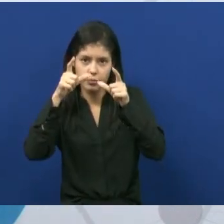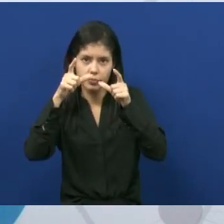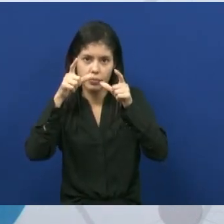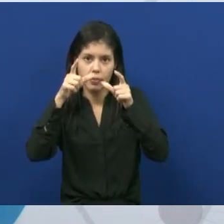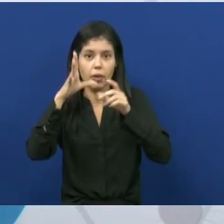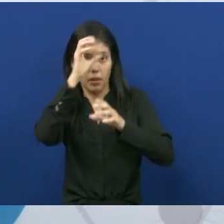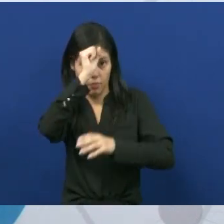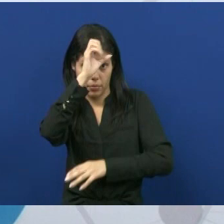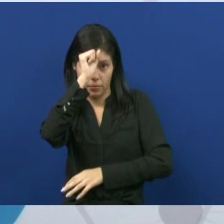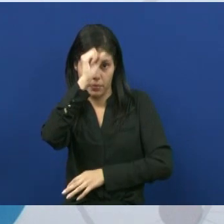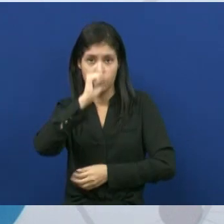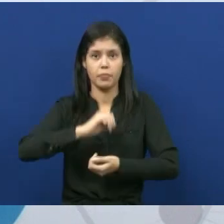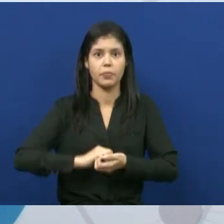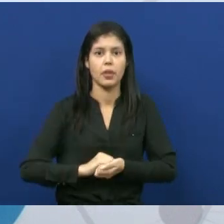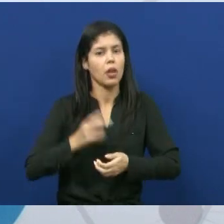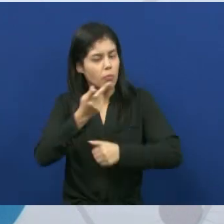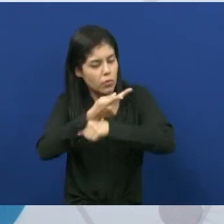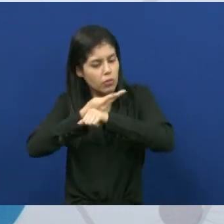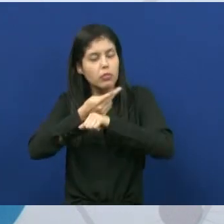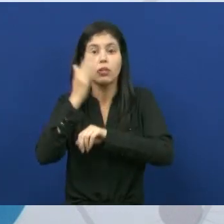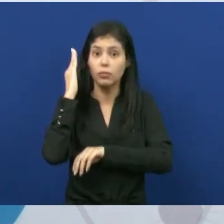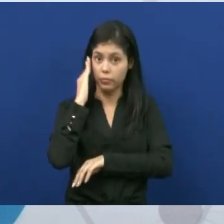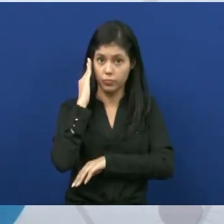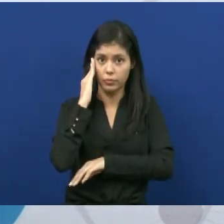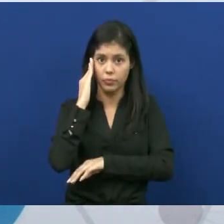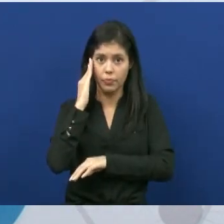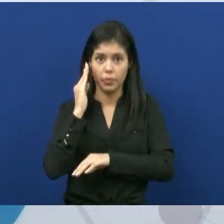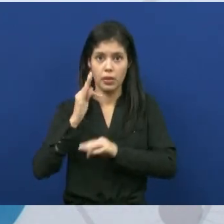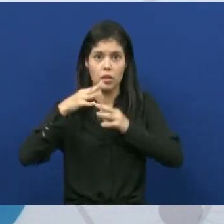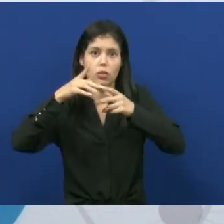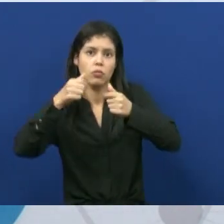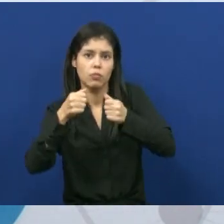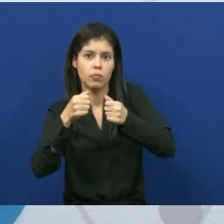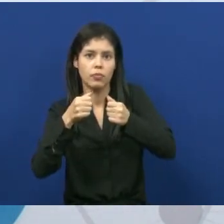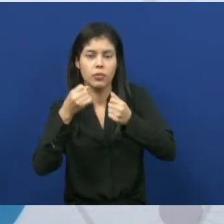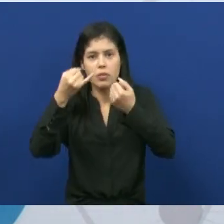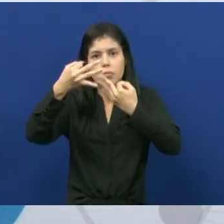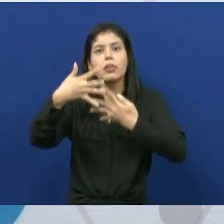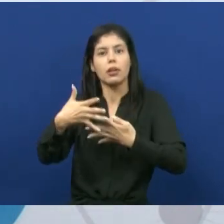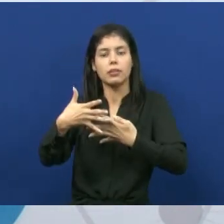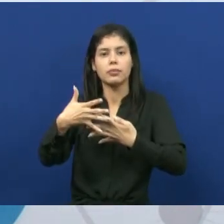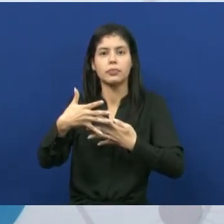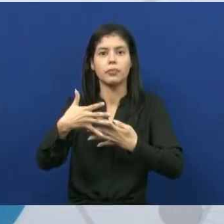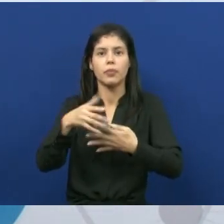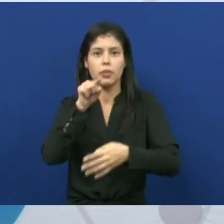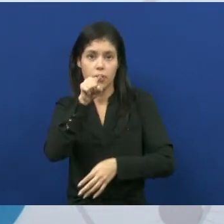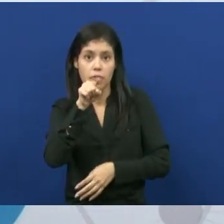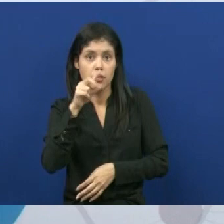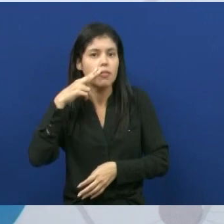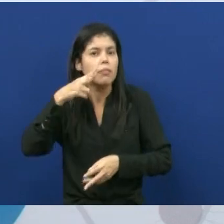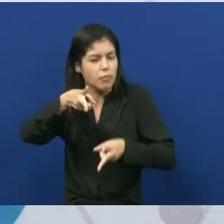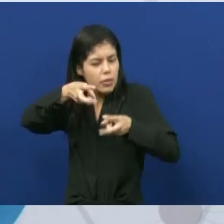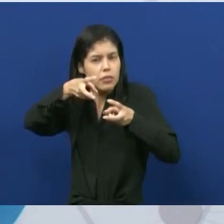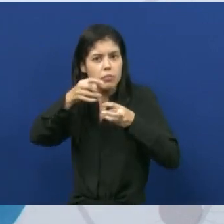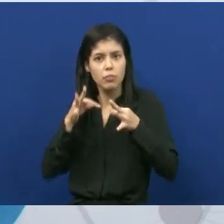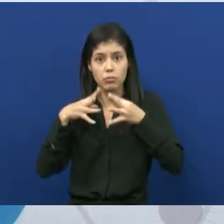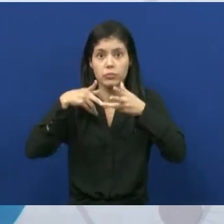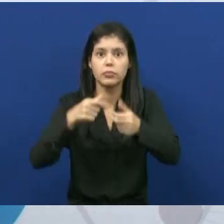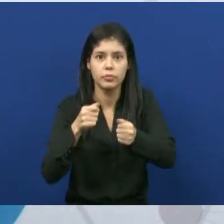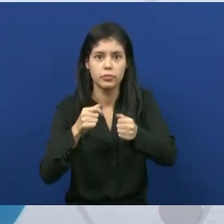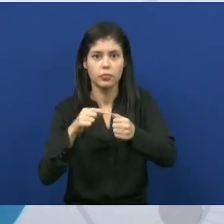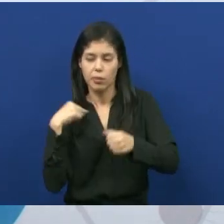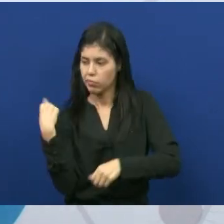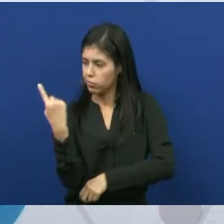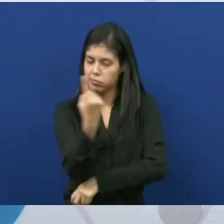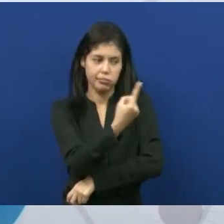atenção aprender procurar entender aquilo que está sendo explicado que você vai ver que tudo